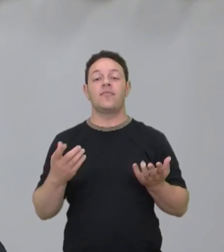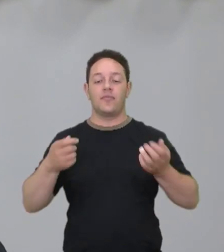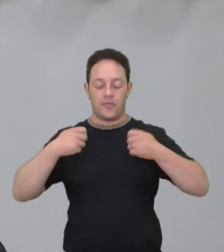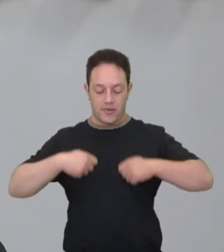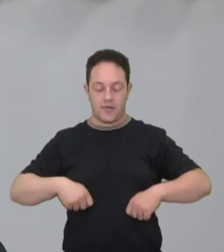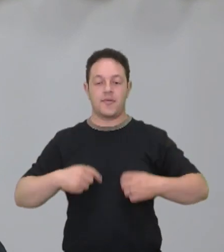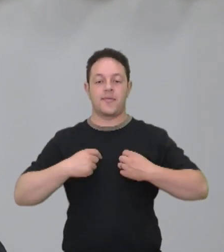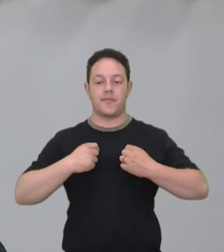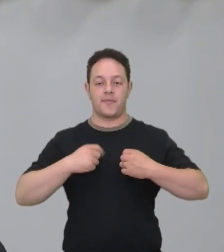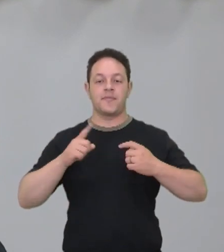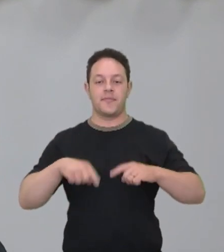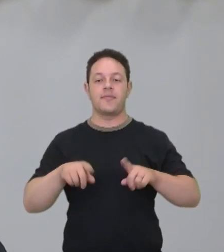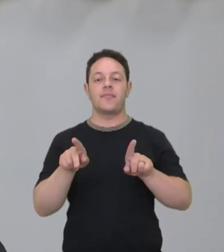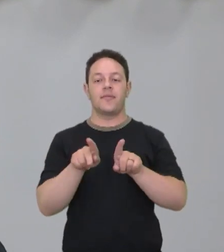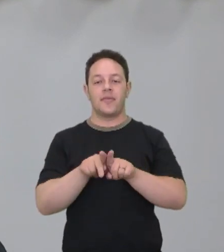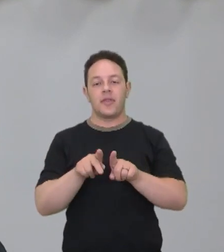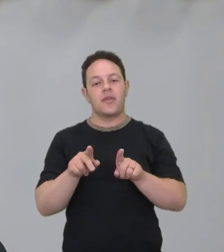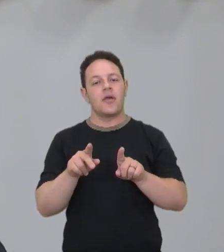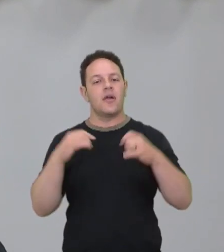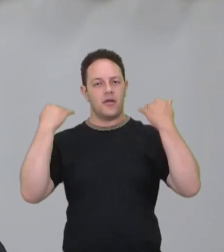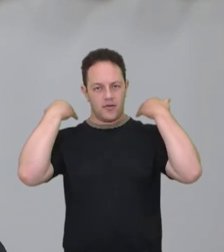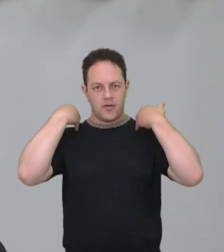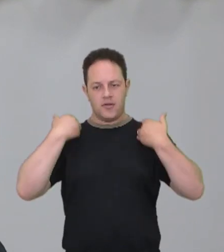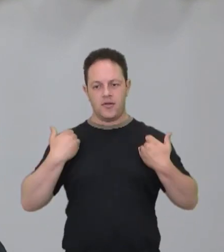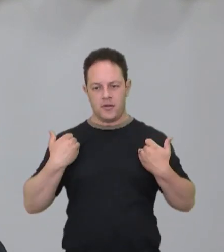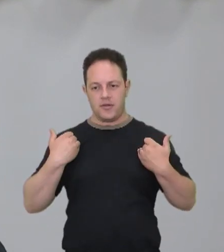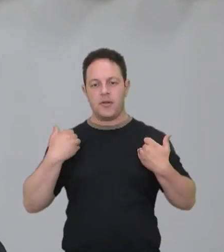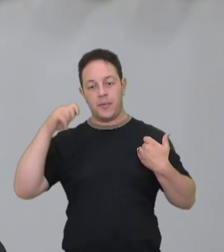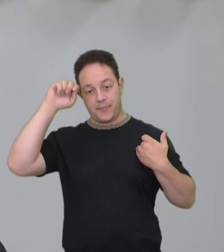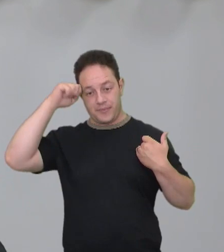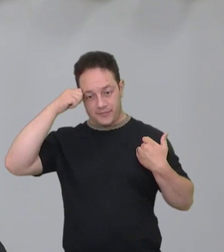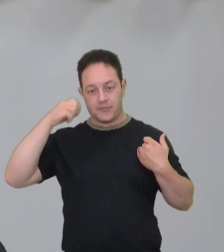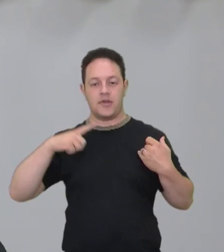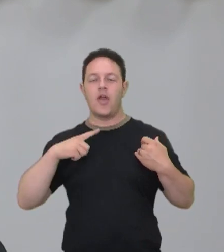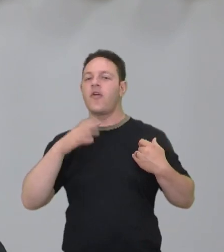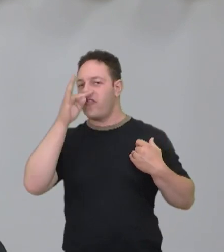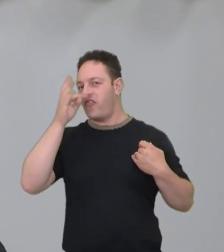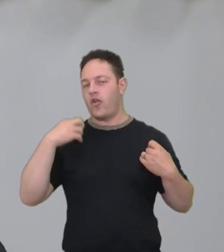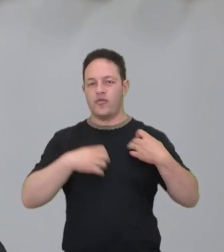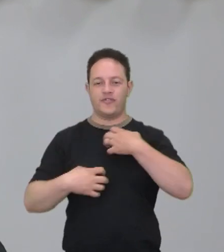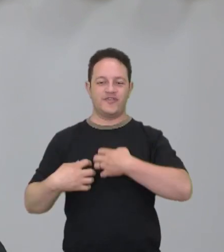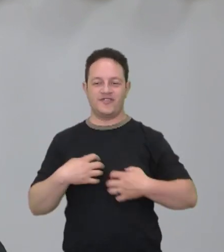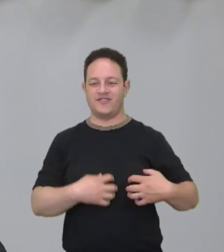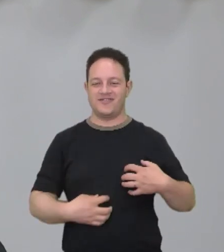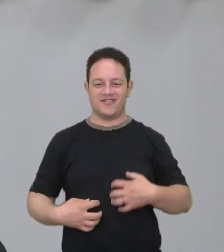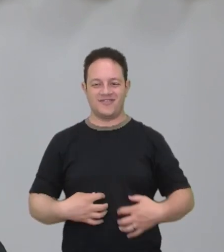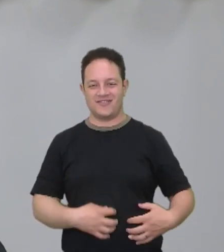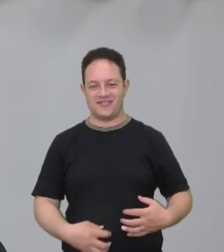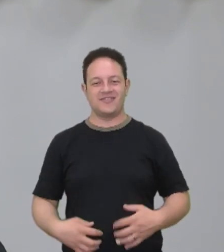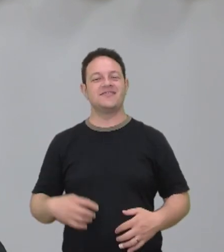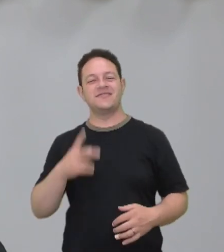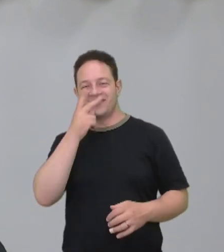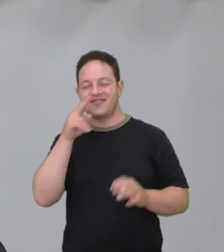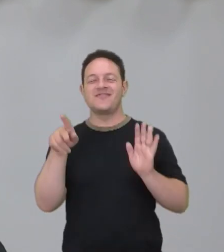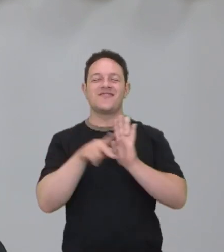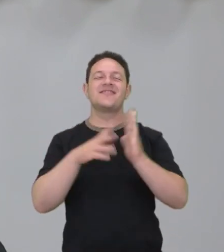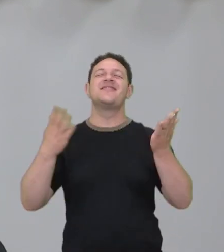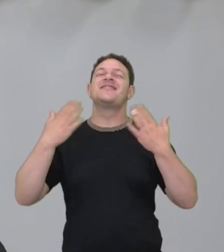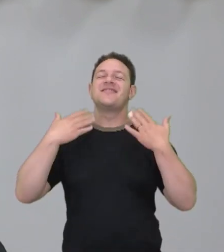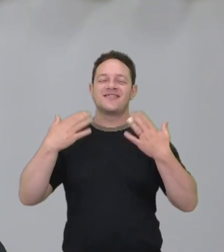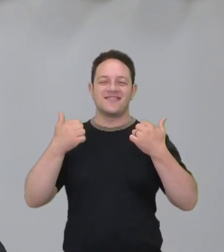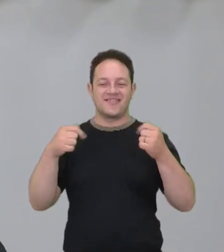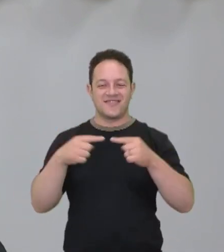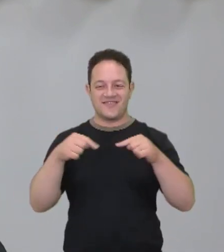blusa de alça, né, preta com flores, então tô com um estilo bem tropical